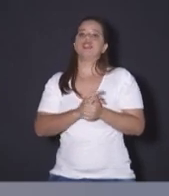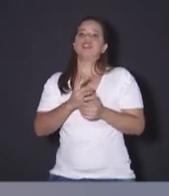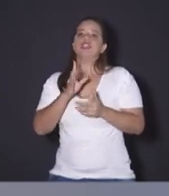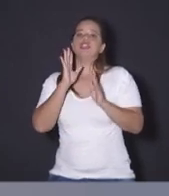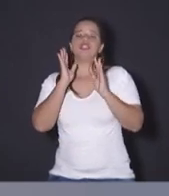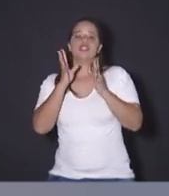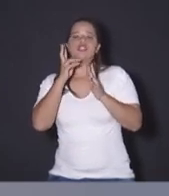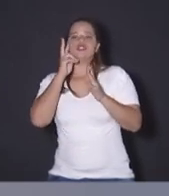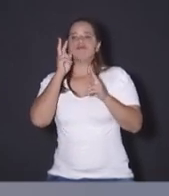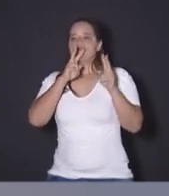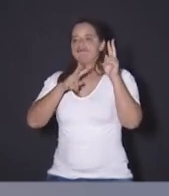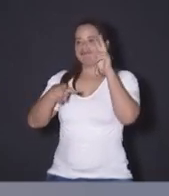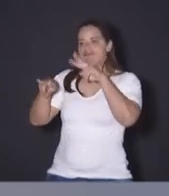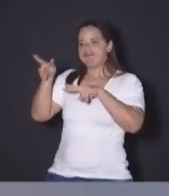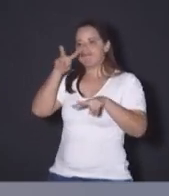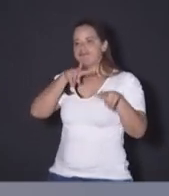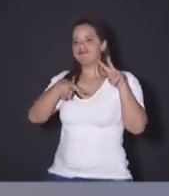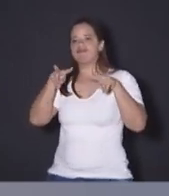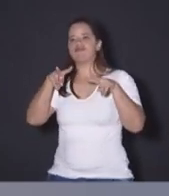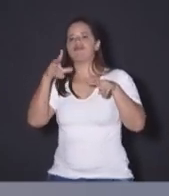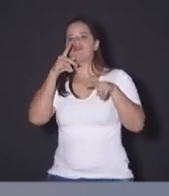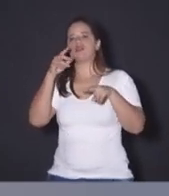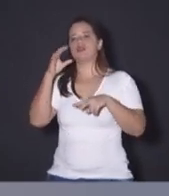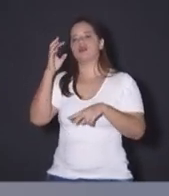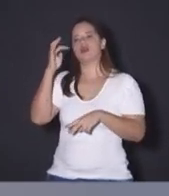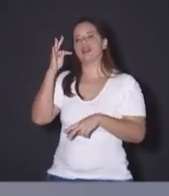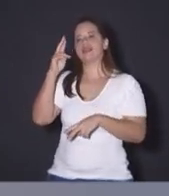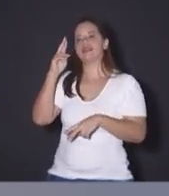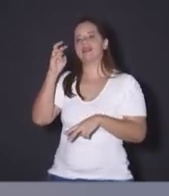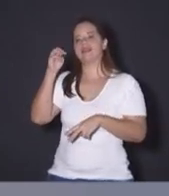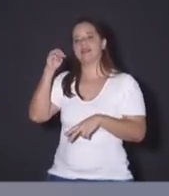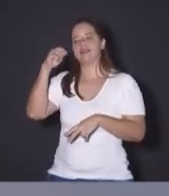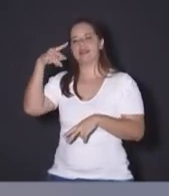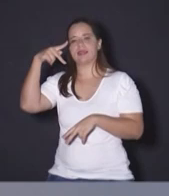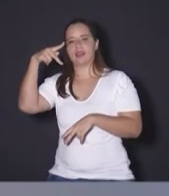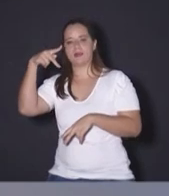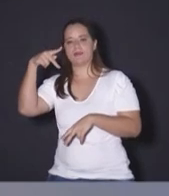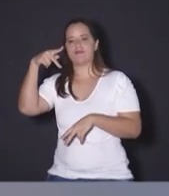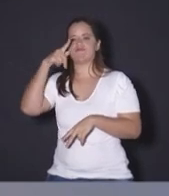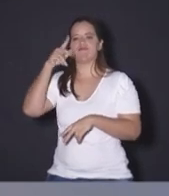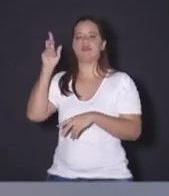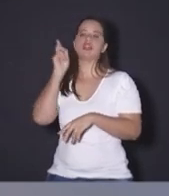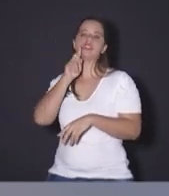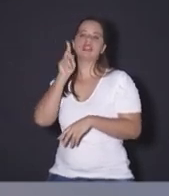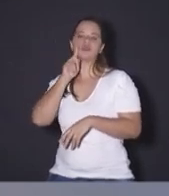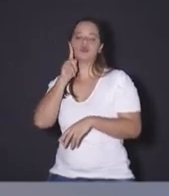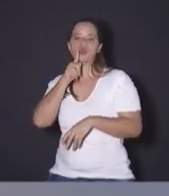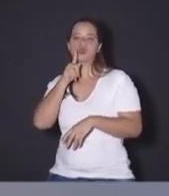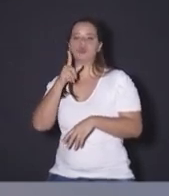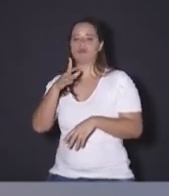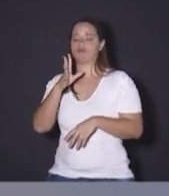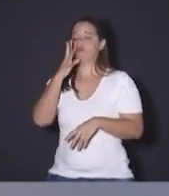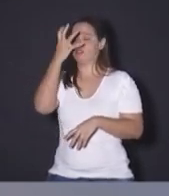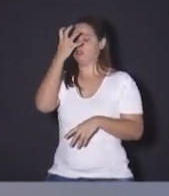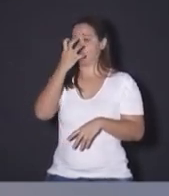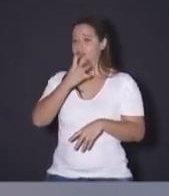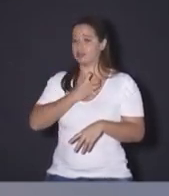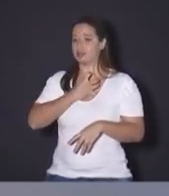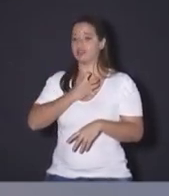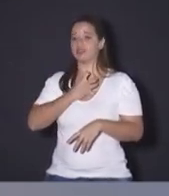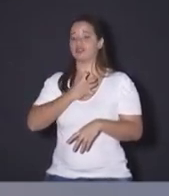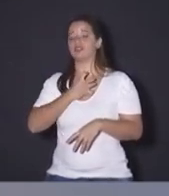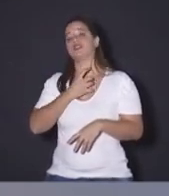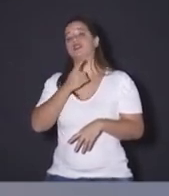já ouviu bastante sobre o caso detran pi nos estados unidos mas é algo que a gente tem que considerar seriamente pra